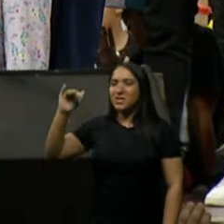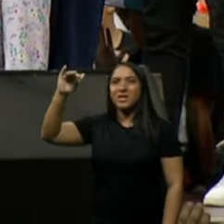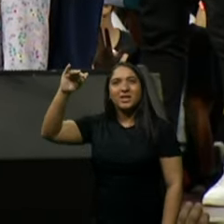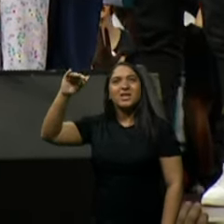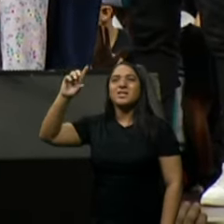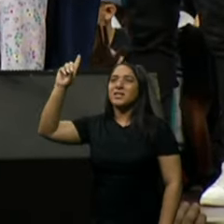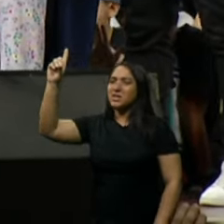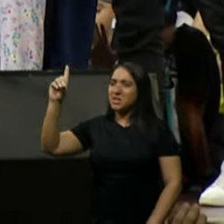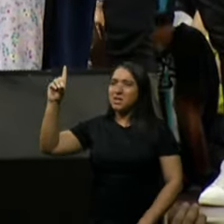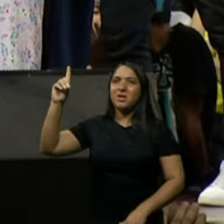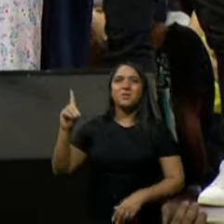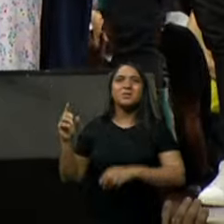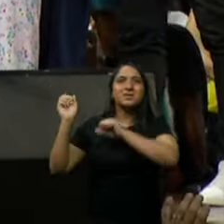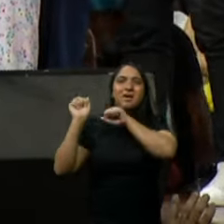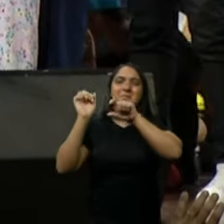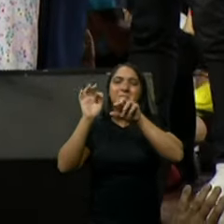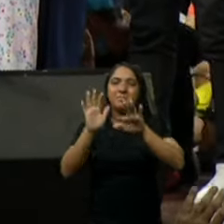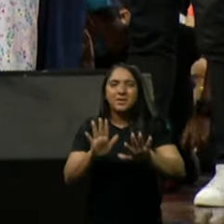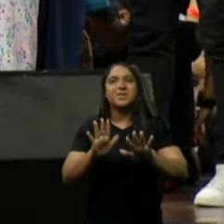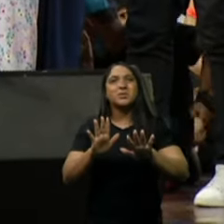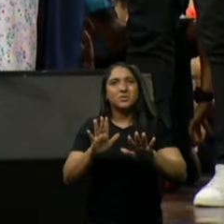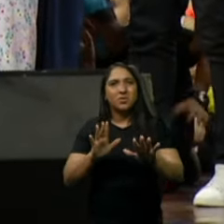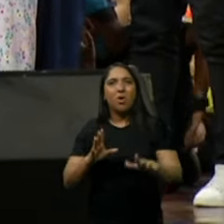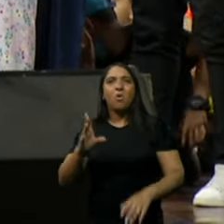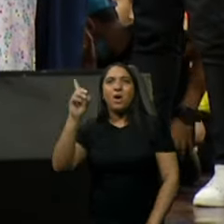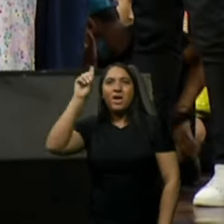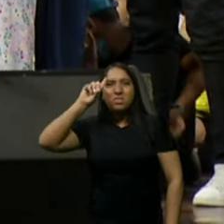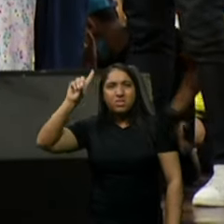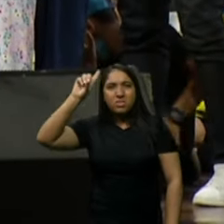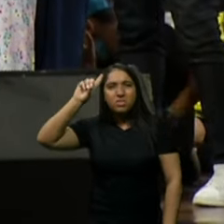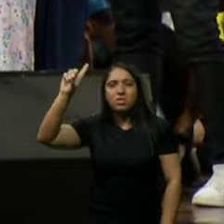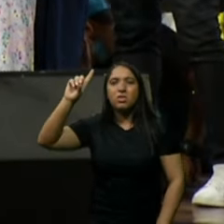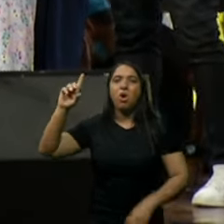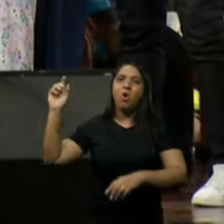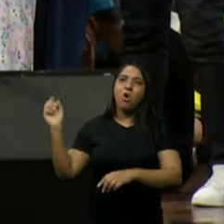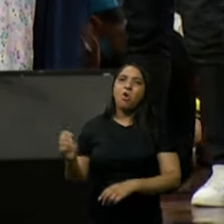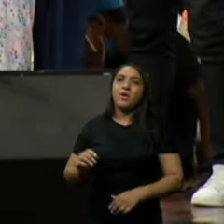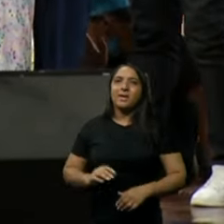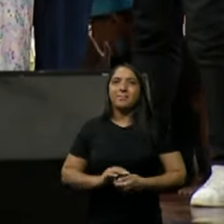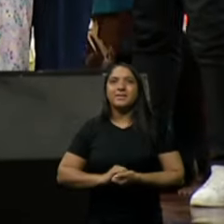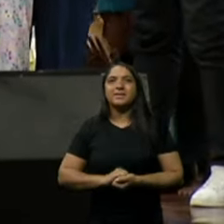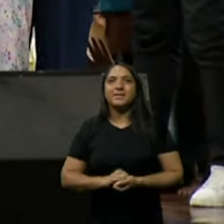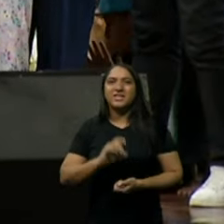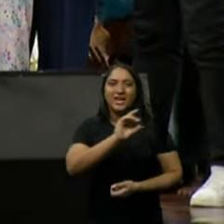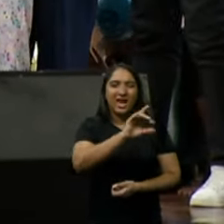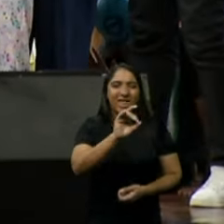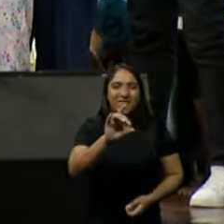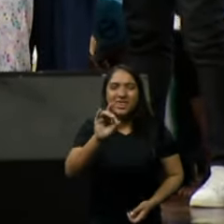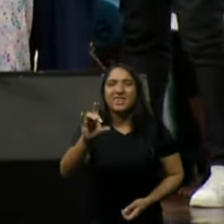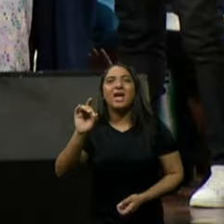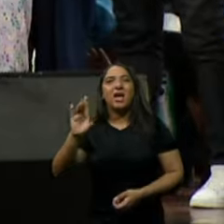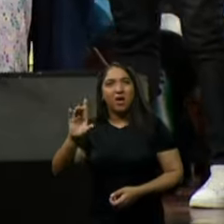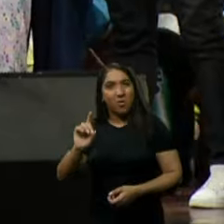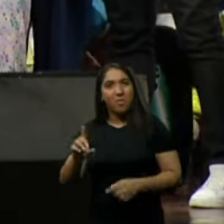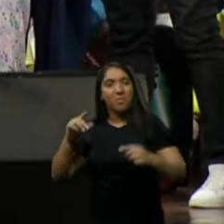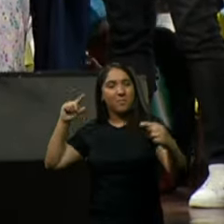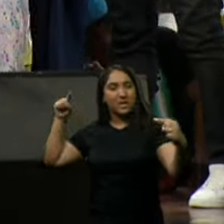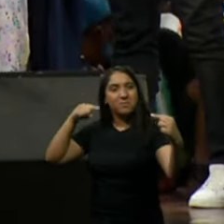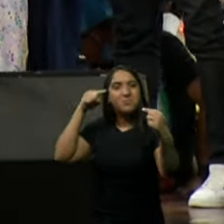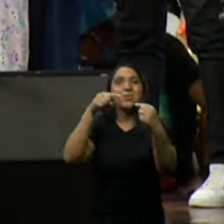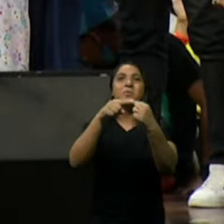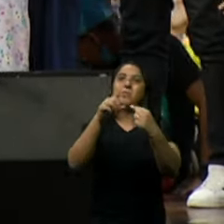desenvolva desenvolva suas habilidades os seus dons e os capacite para que a tempo oportuno ele se possa cumprir o seu propósito